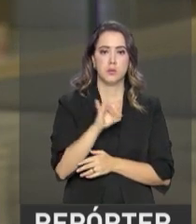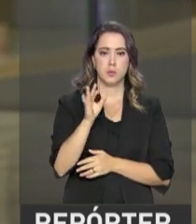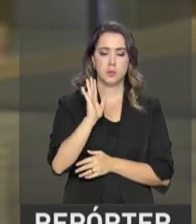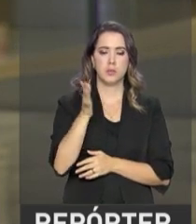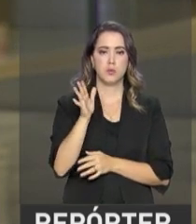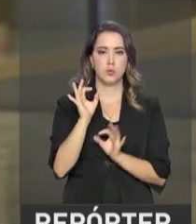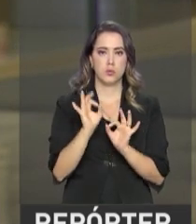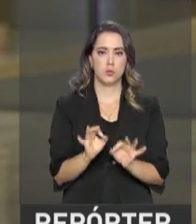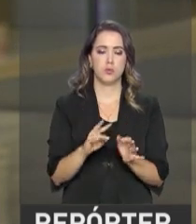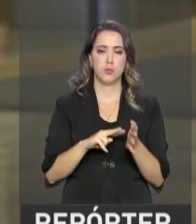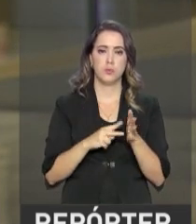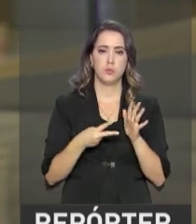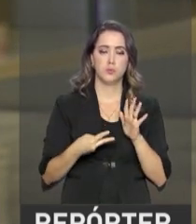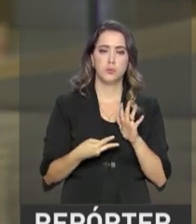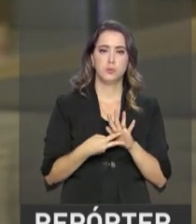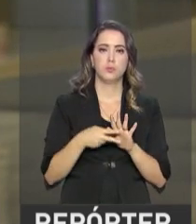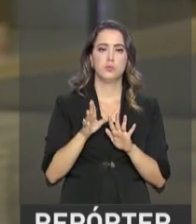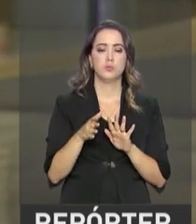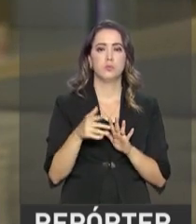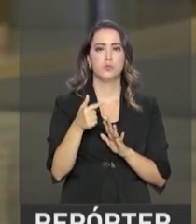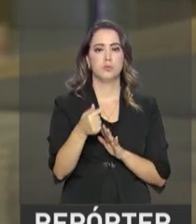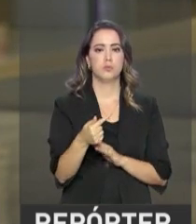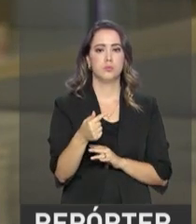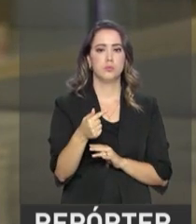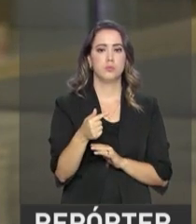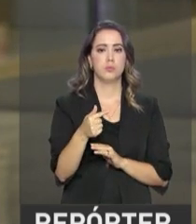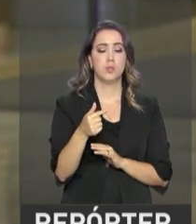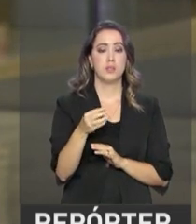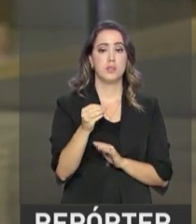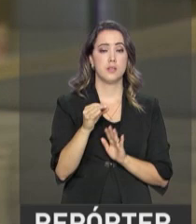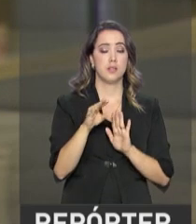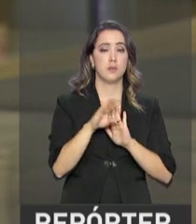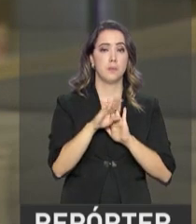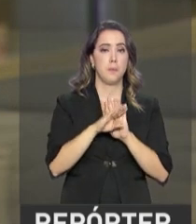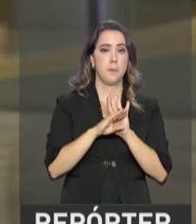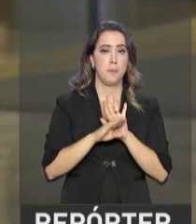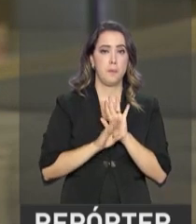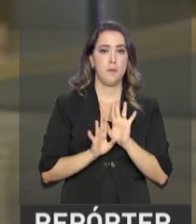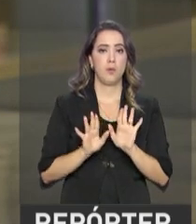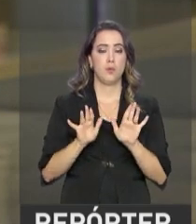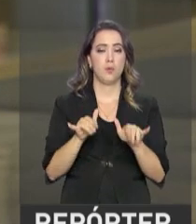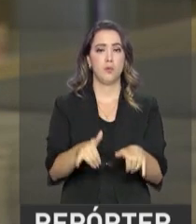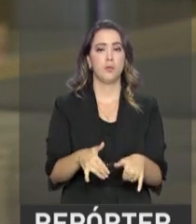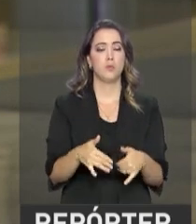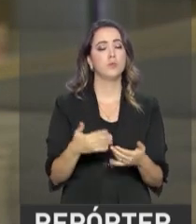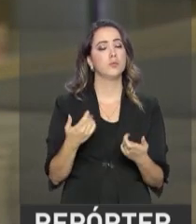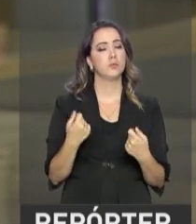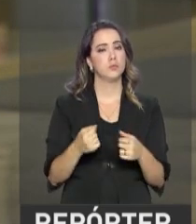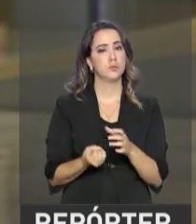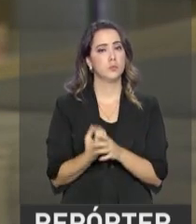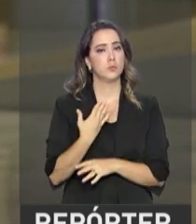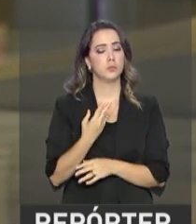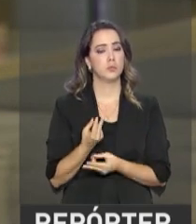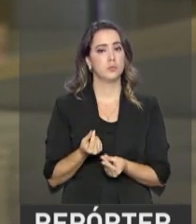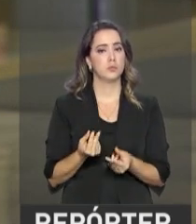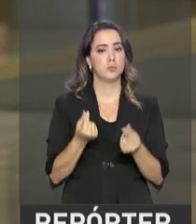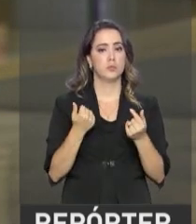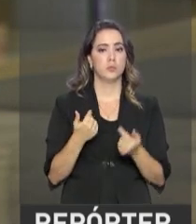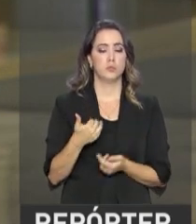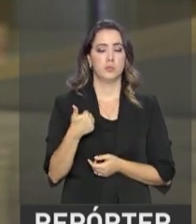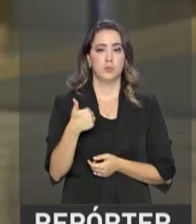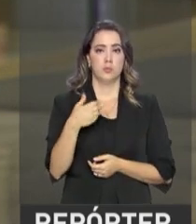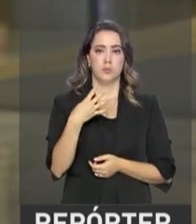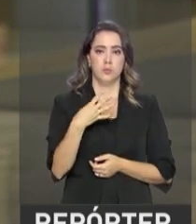executado o que significa que 70 projetos foram concluídos e devem gerar um investimento de